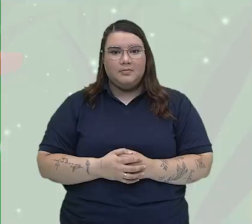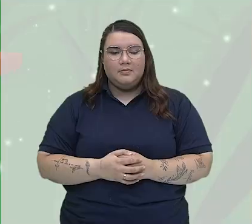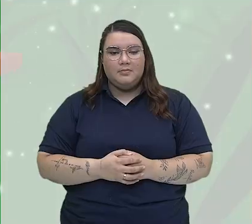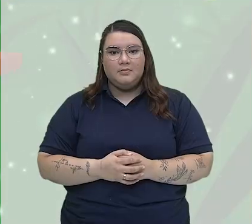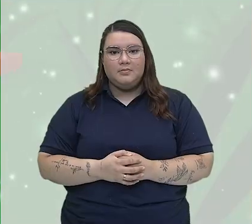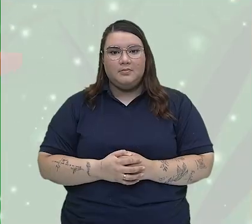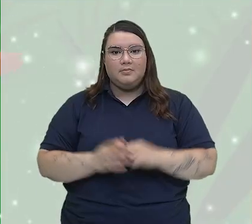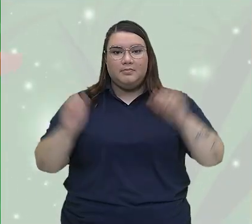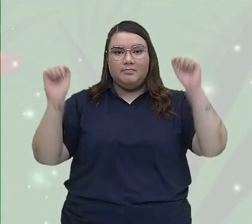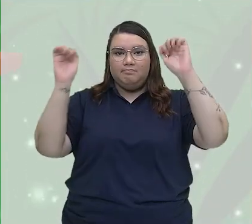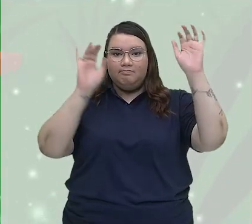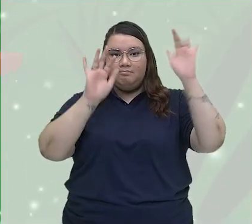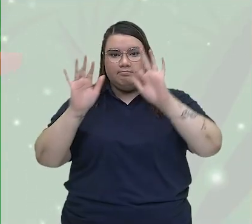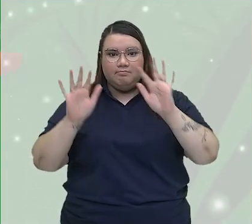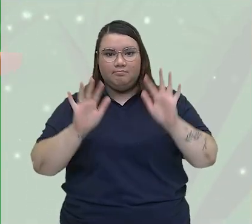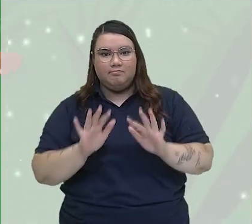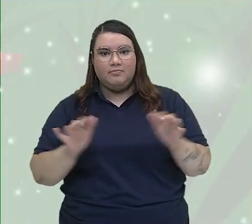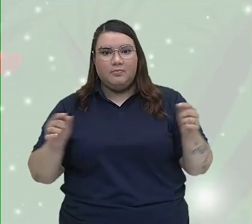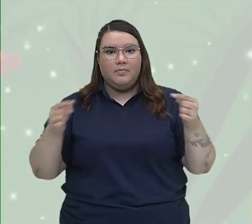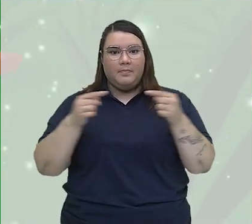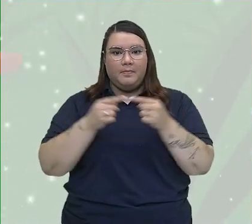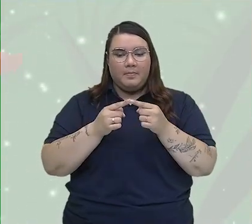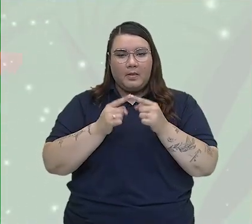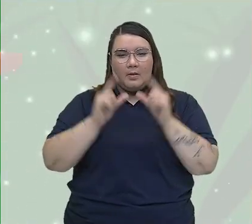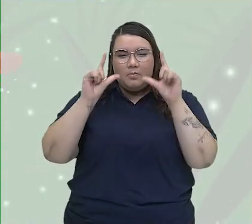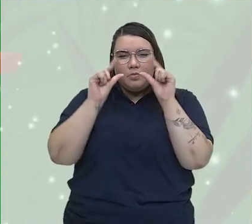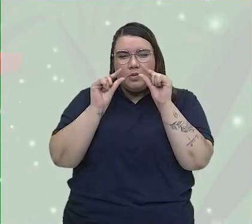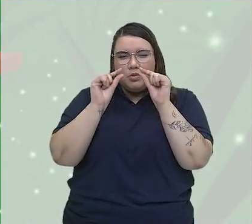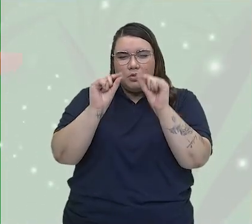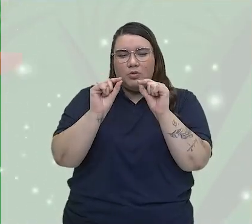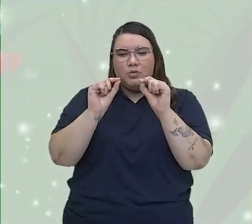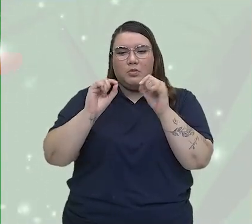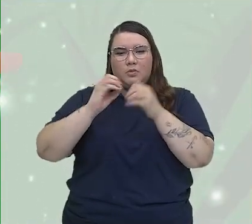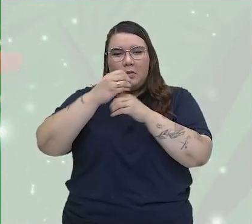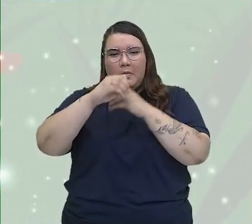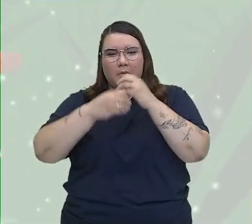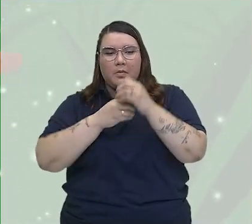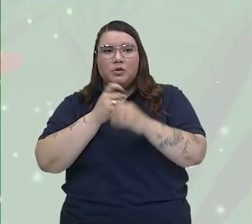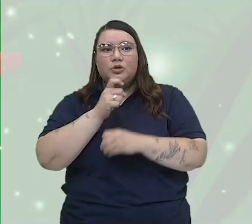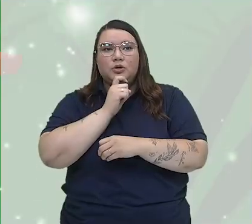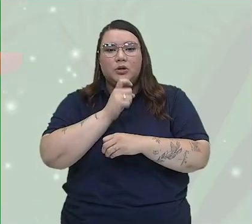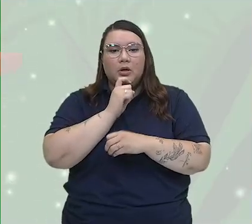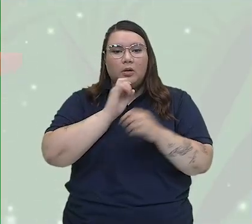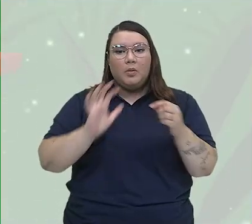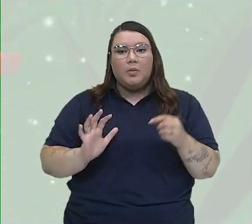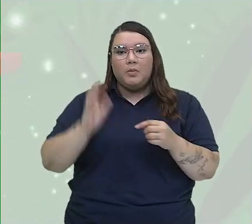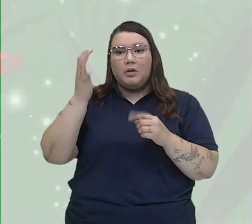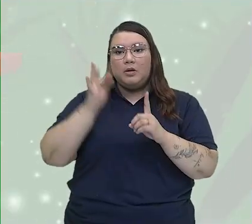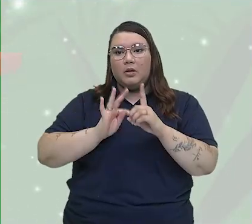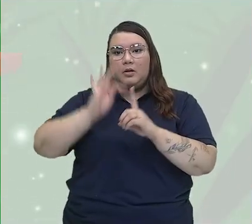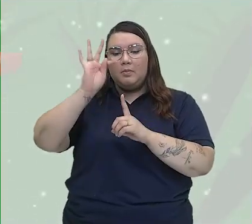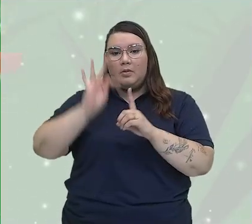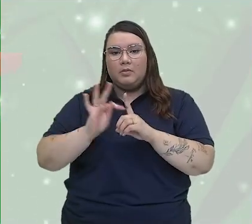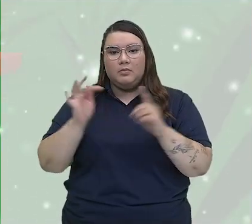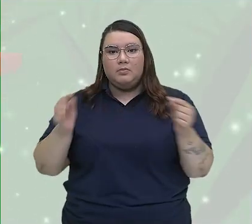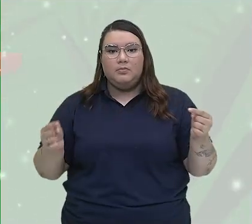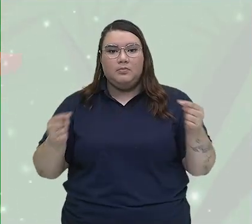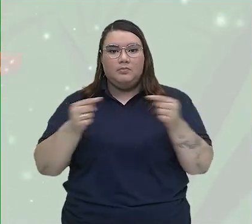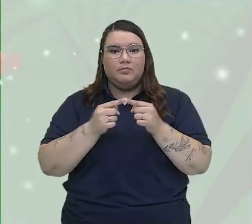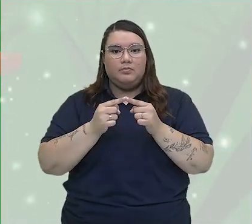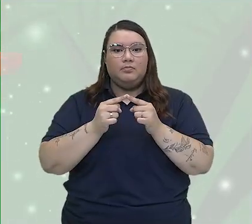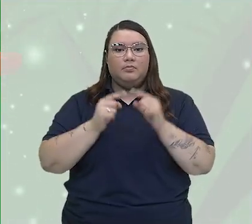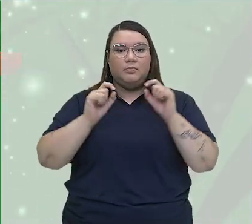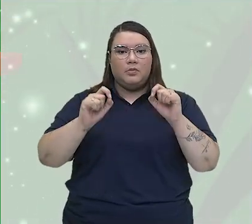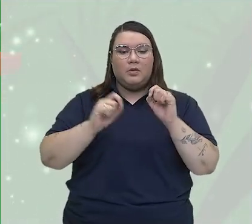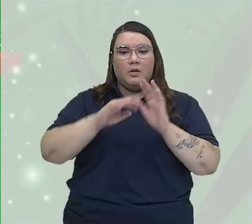a neve é a precipitação de minúsculos cristais de gelo que ocorre quando a temperatura do ar está